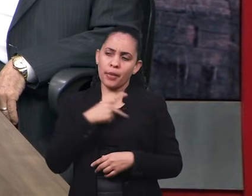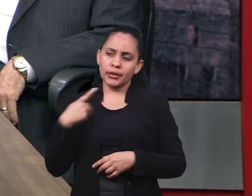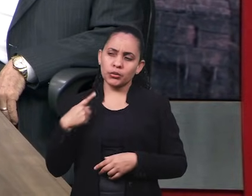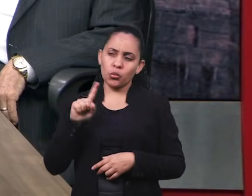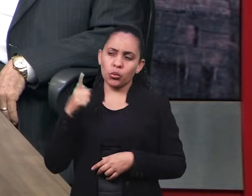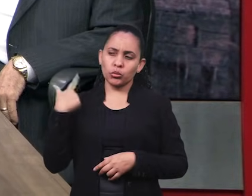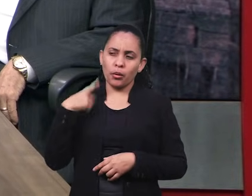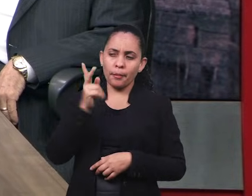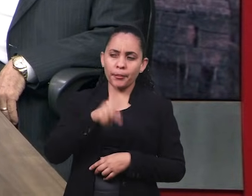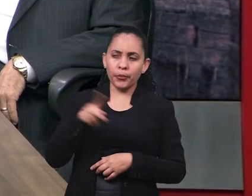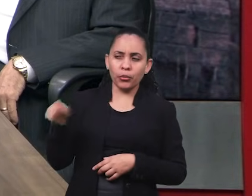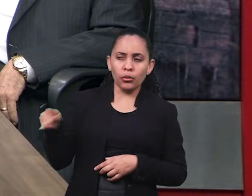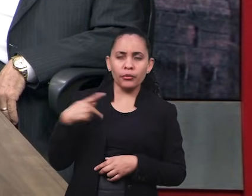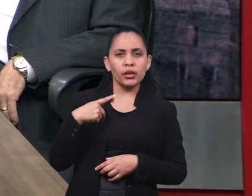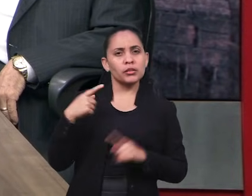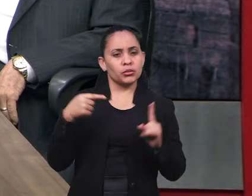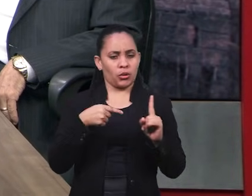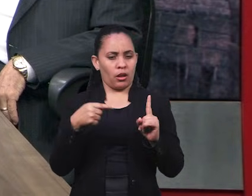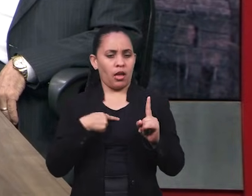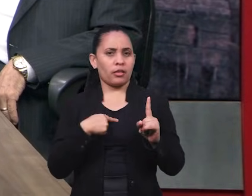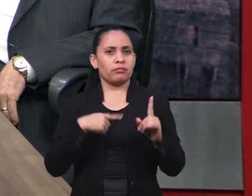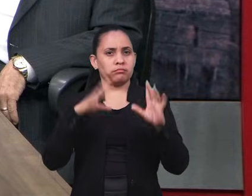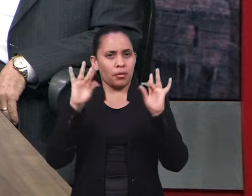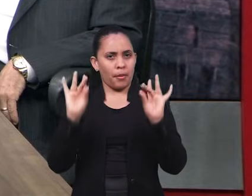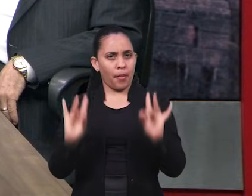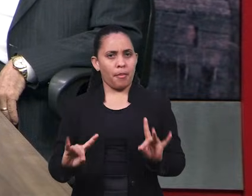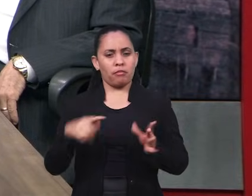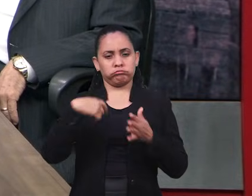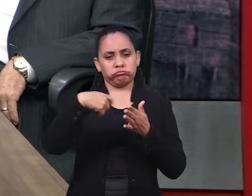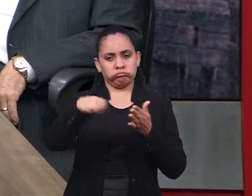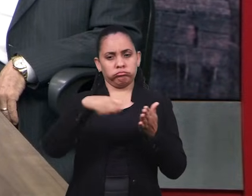E outro com mais professor, Calvino, que ele escreveu